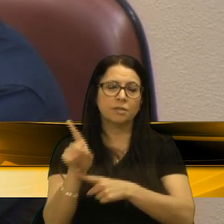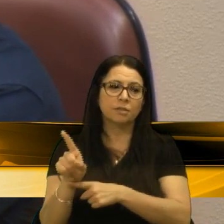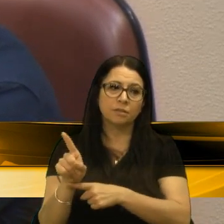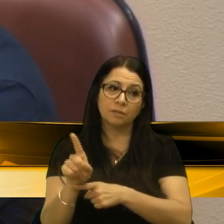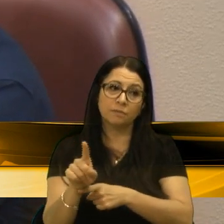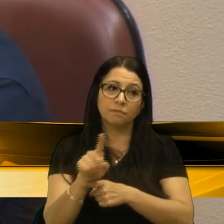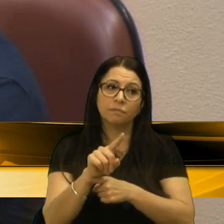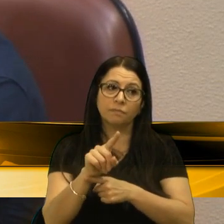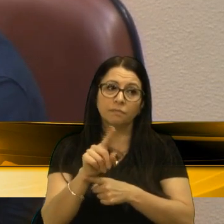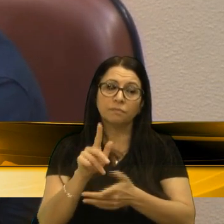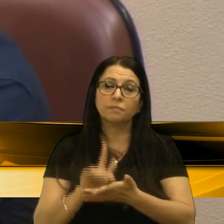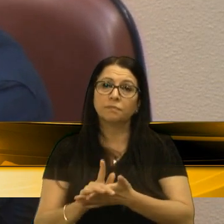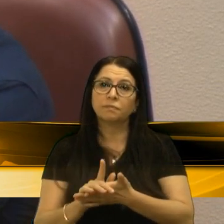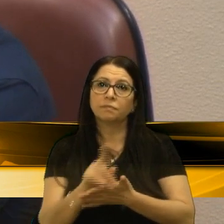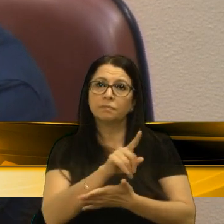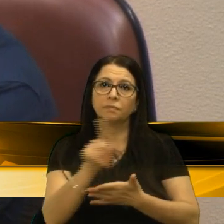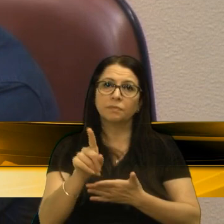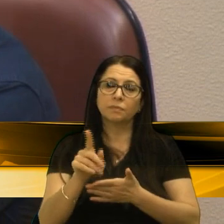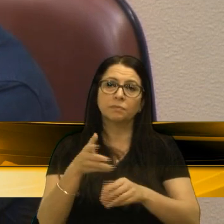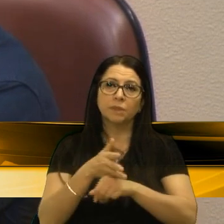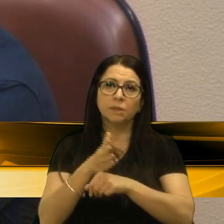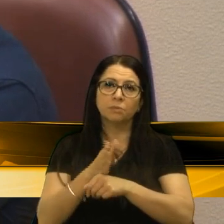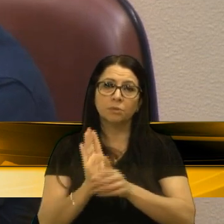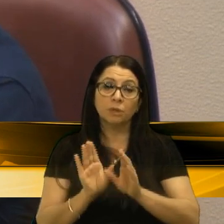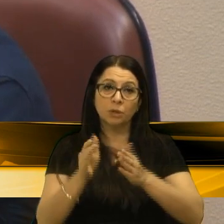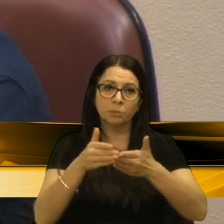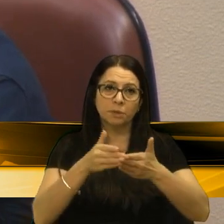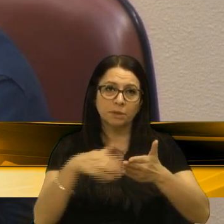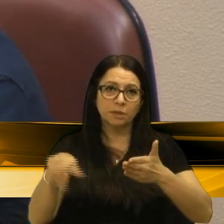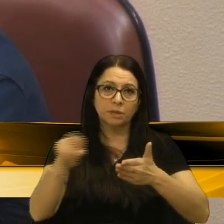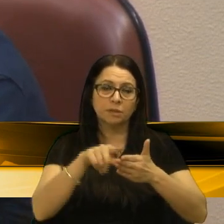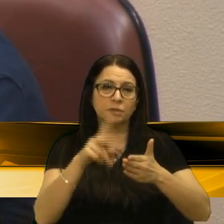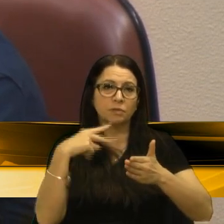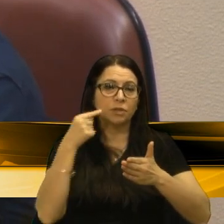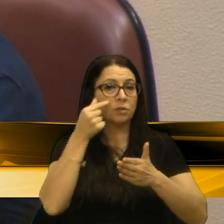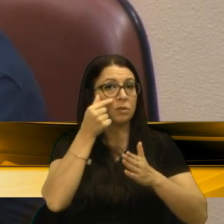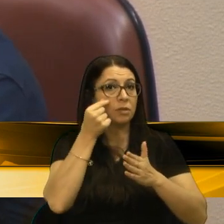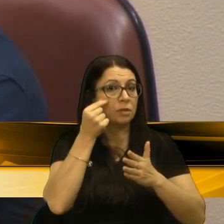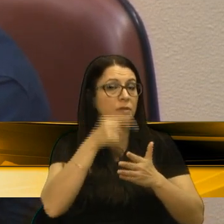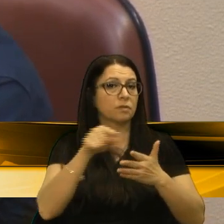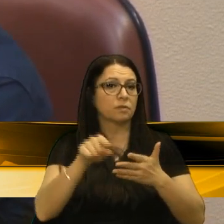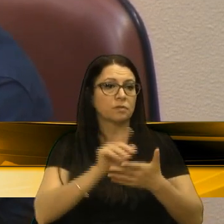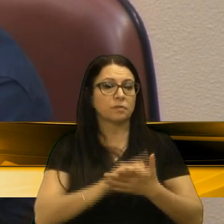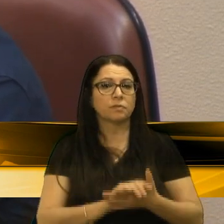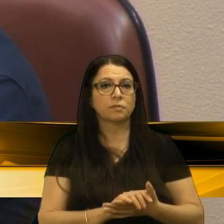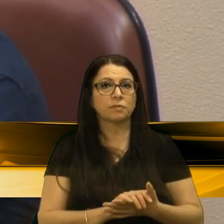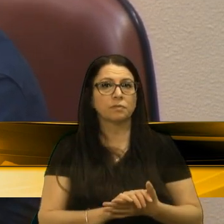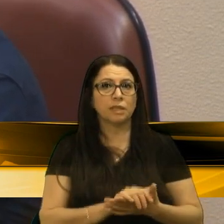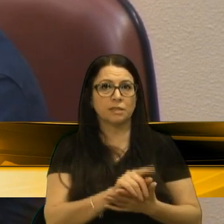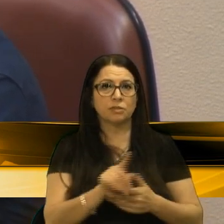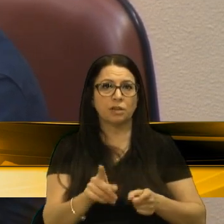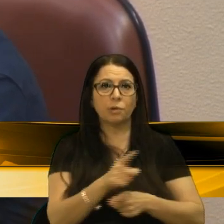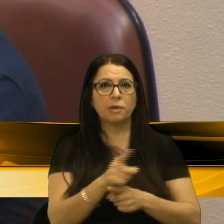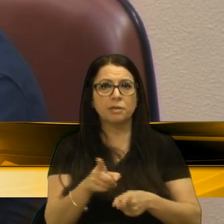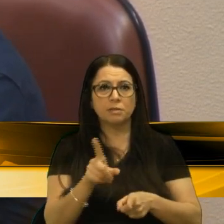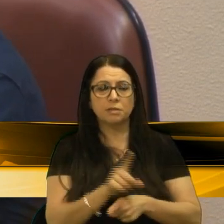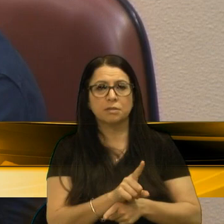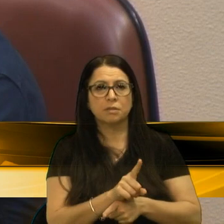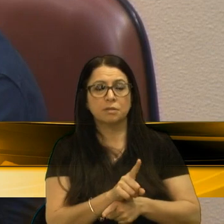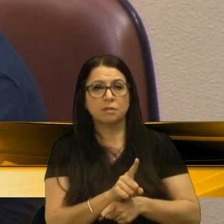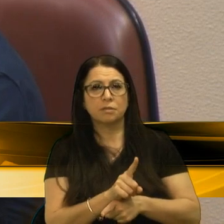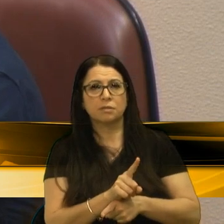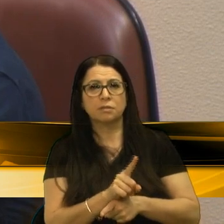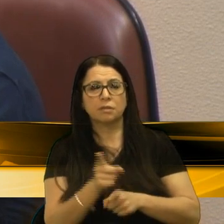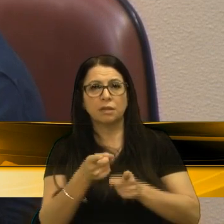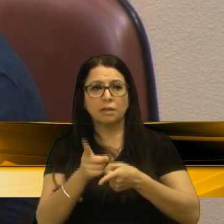capitaneada pelos membros da comissão, com o vereador Eloy Frisso. Sempre procuramos o diálogo e dizer que quem